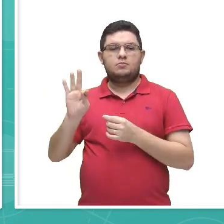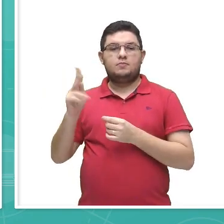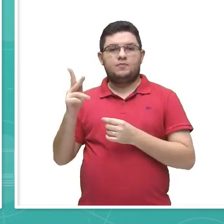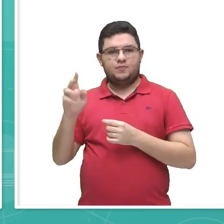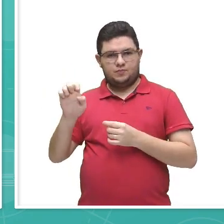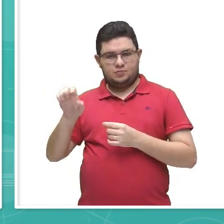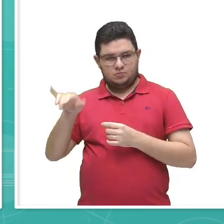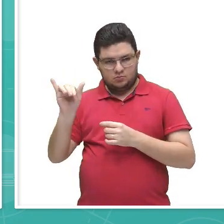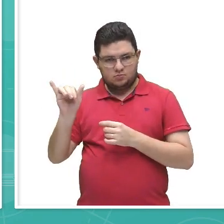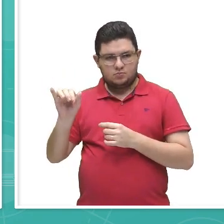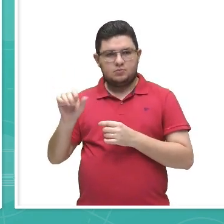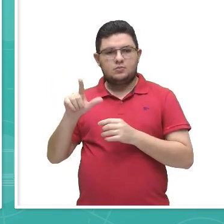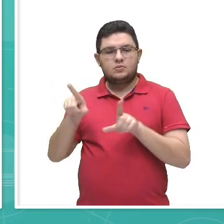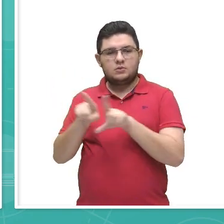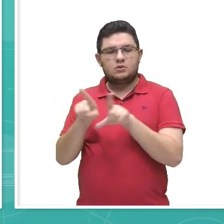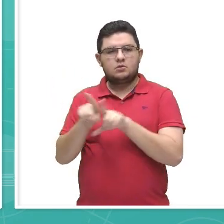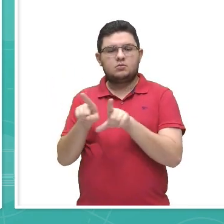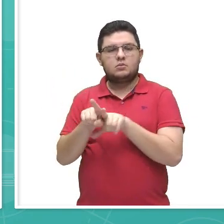always, é advérbio de frequência?